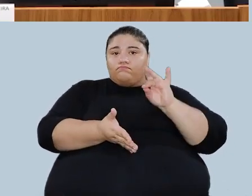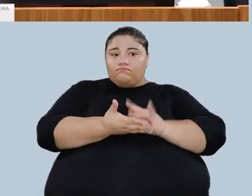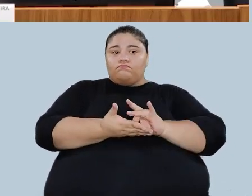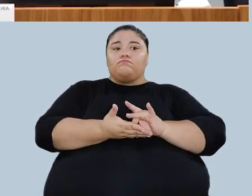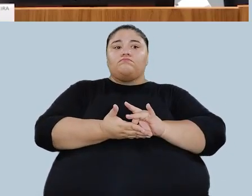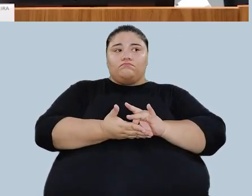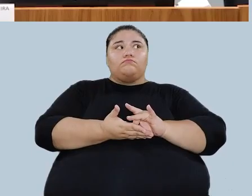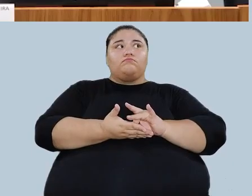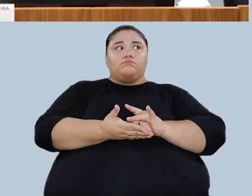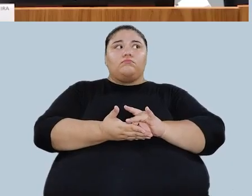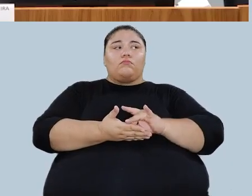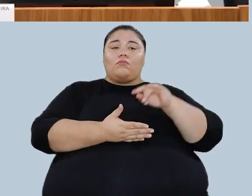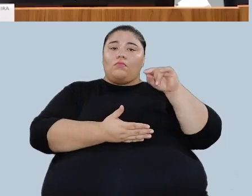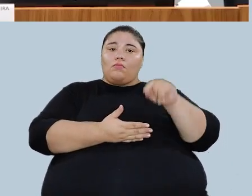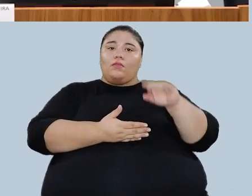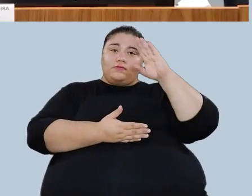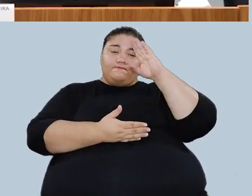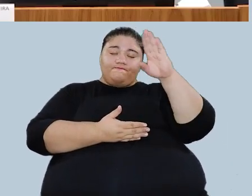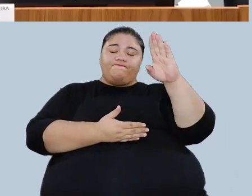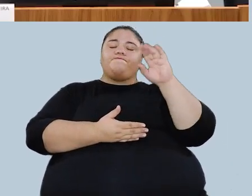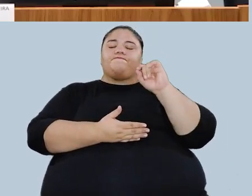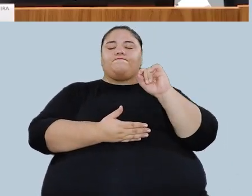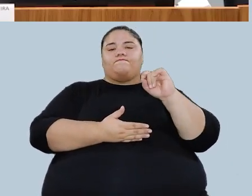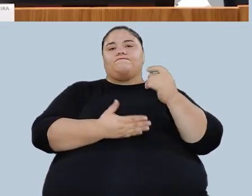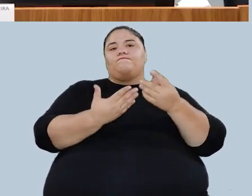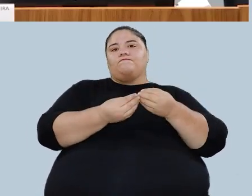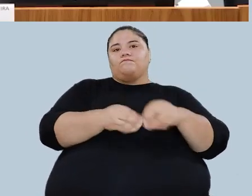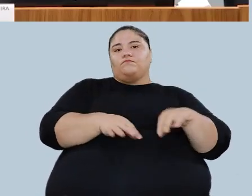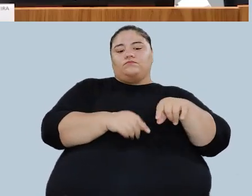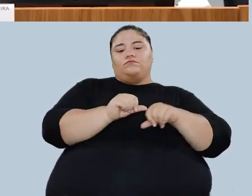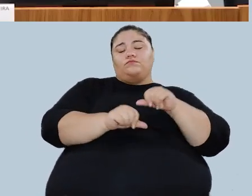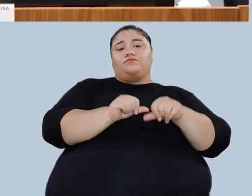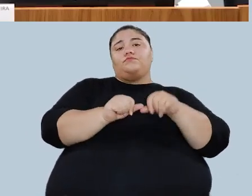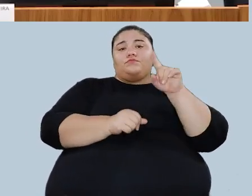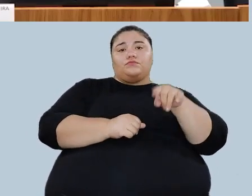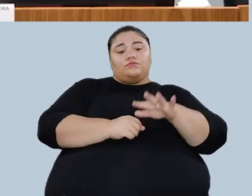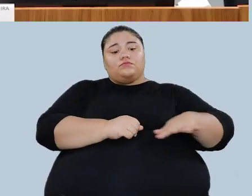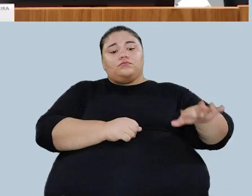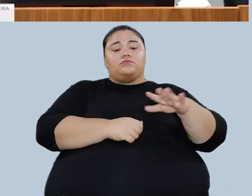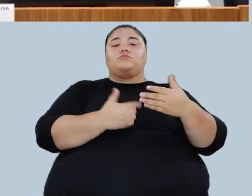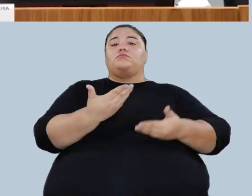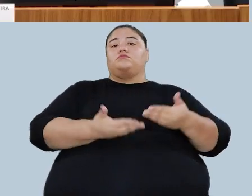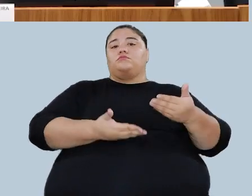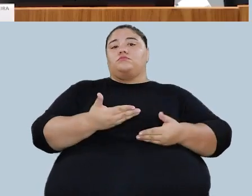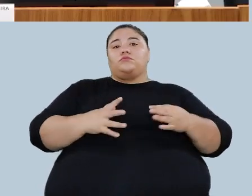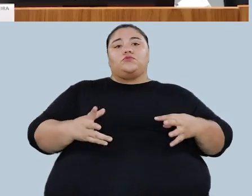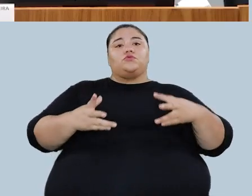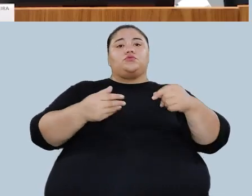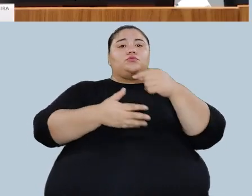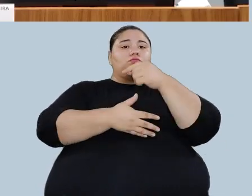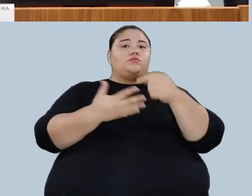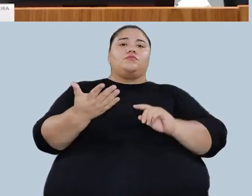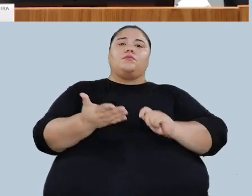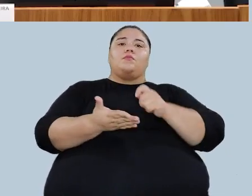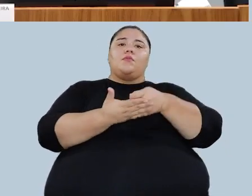realmente elemento aqui que será muito fortemente afetado por essa reforma tributária será o setor de serviços, né? Todo o setor de serviços